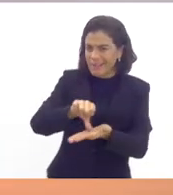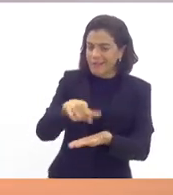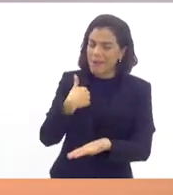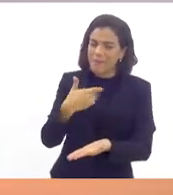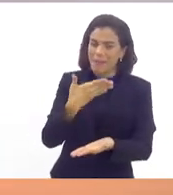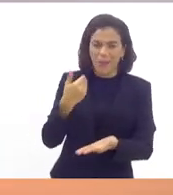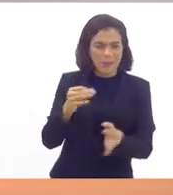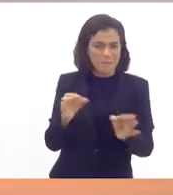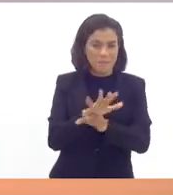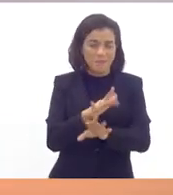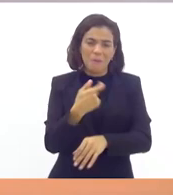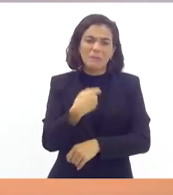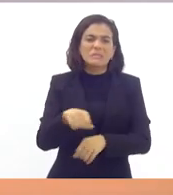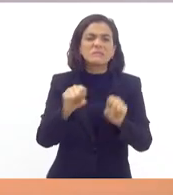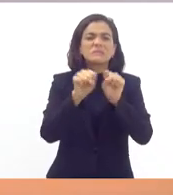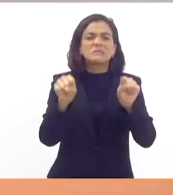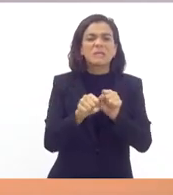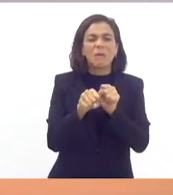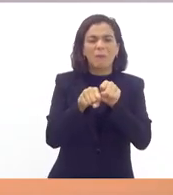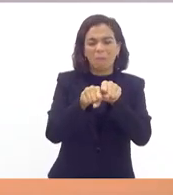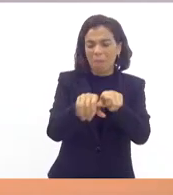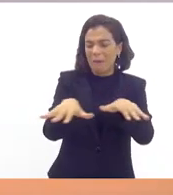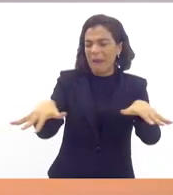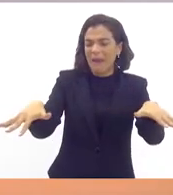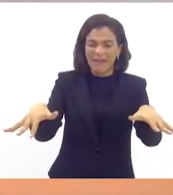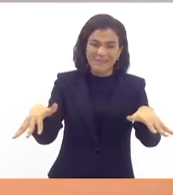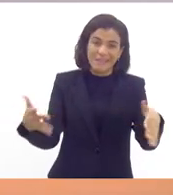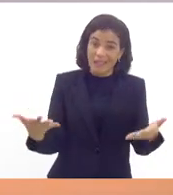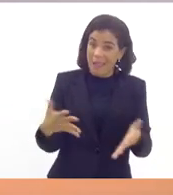Não precisa ter um sistema descentralizado, que, aliás,